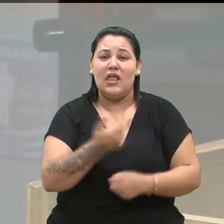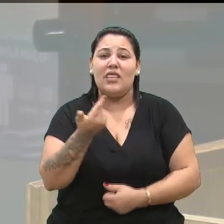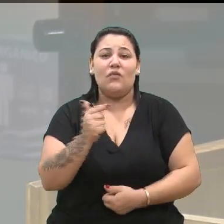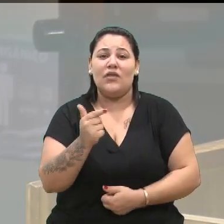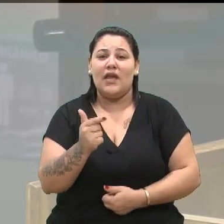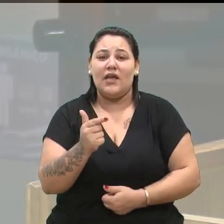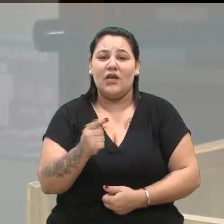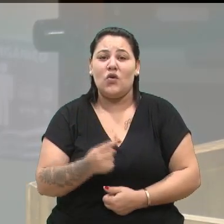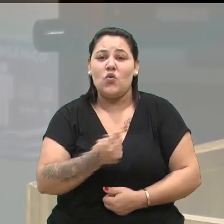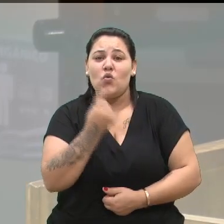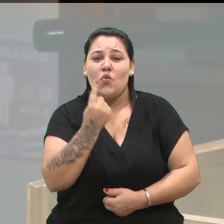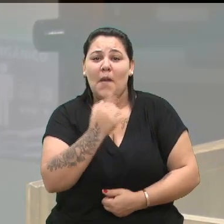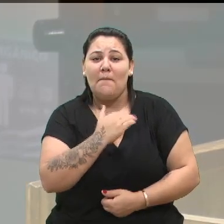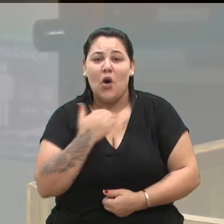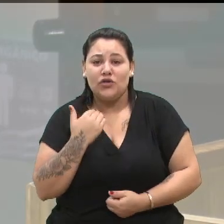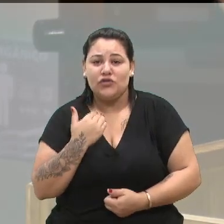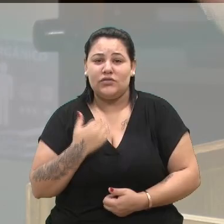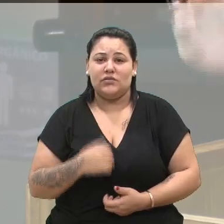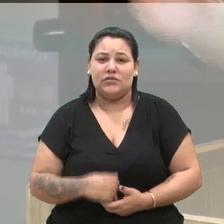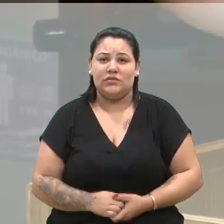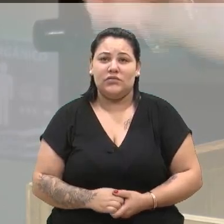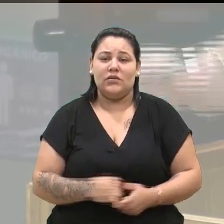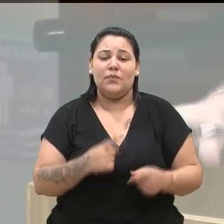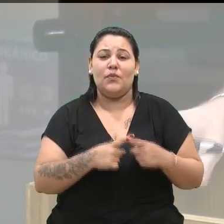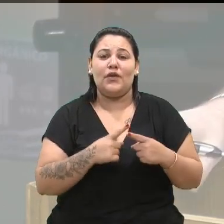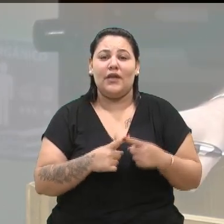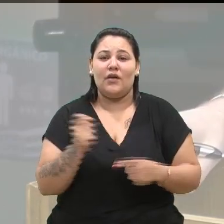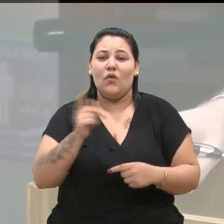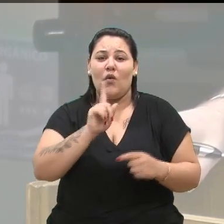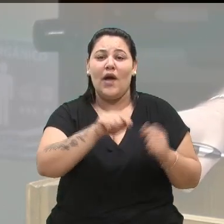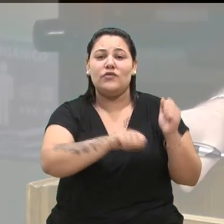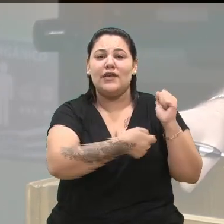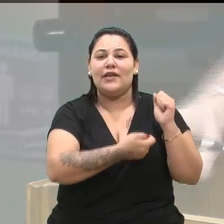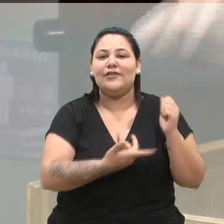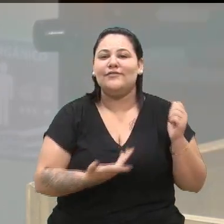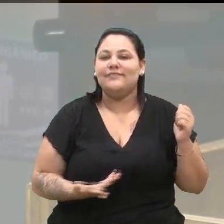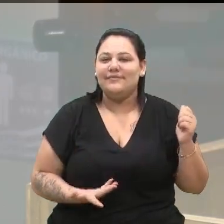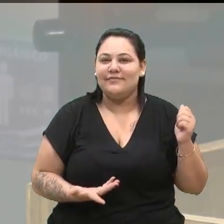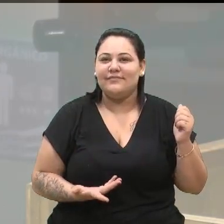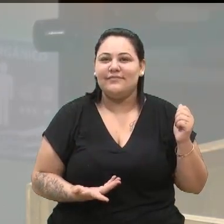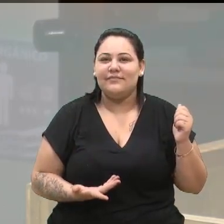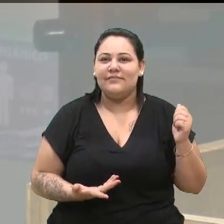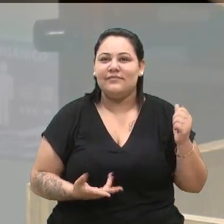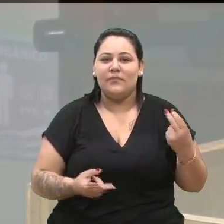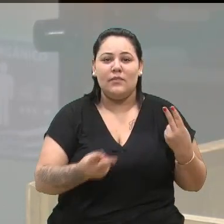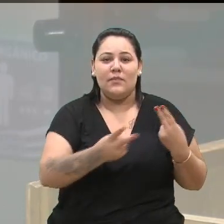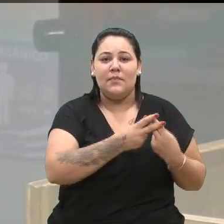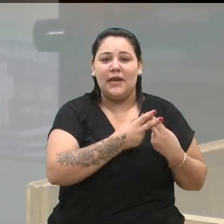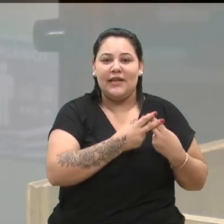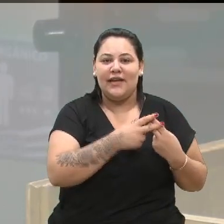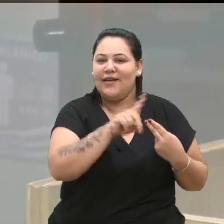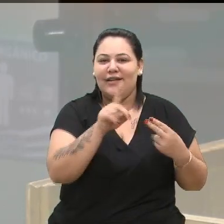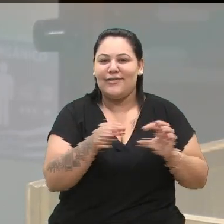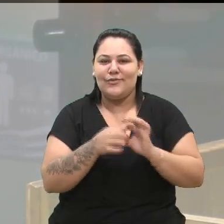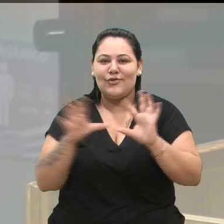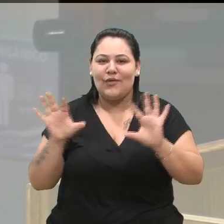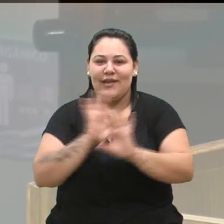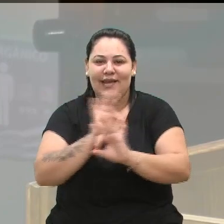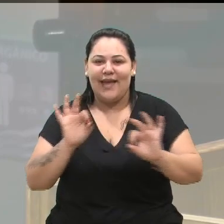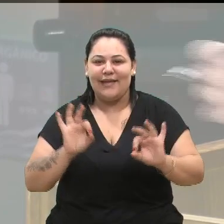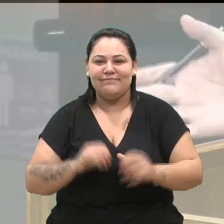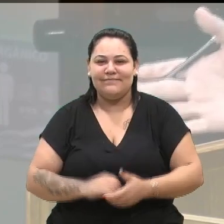um homicídio. Por quê? Qual é o segredo? Prenderam todo mundo e não soltaram mais ninguém.